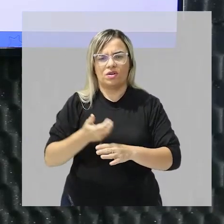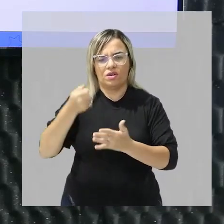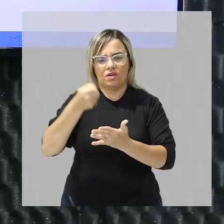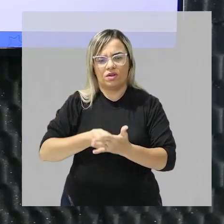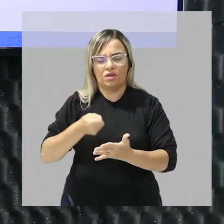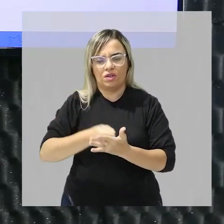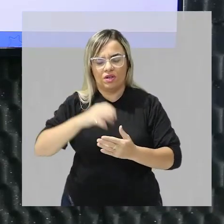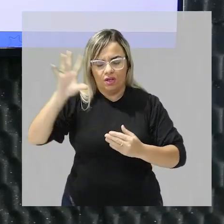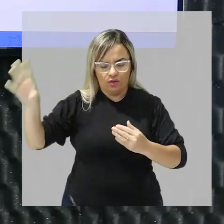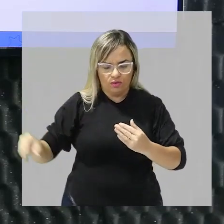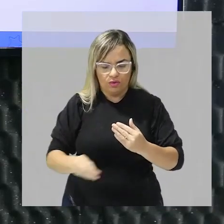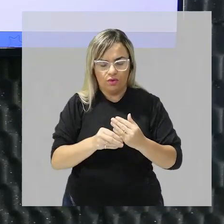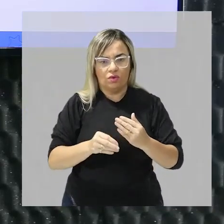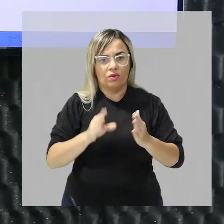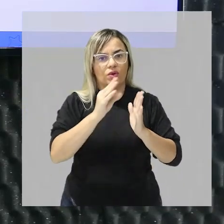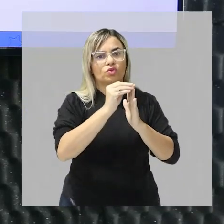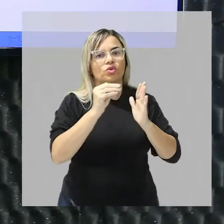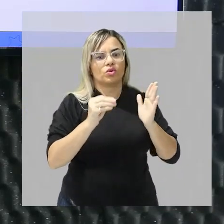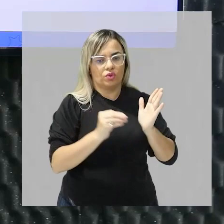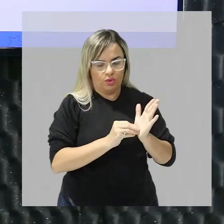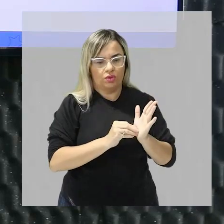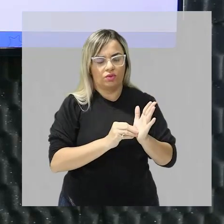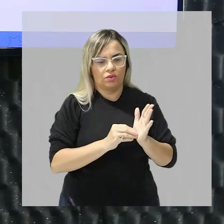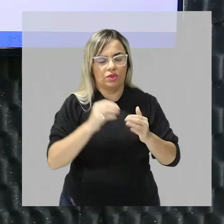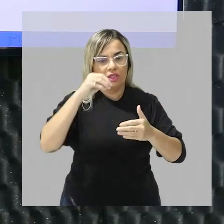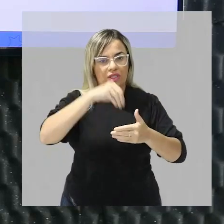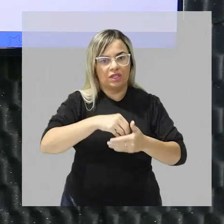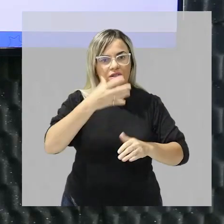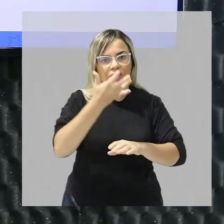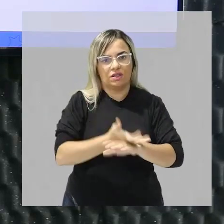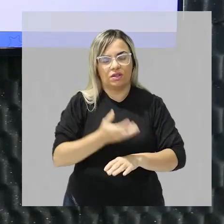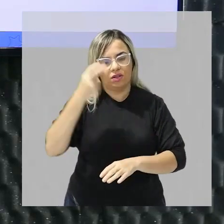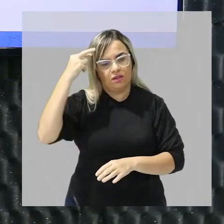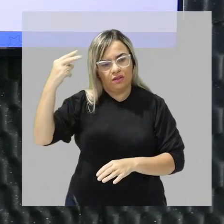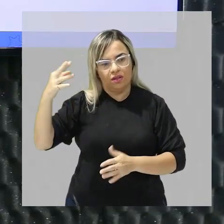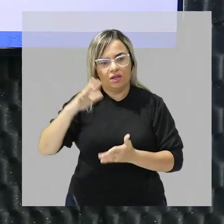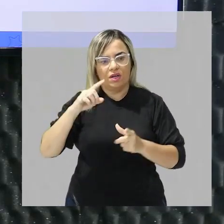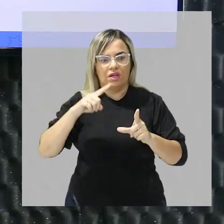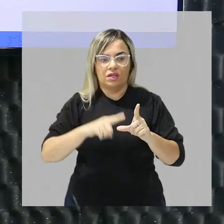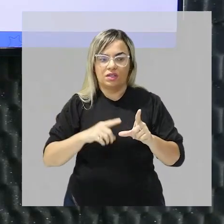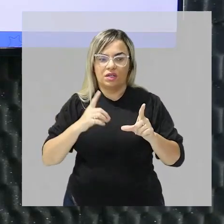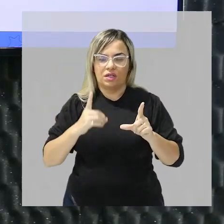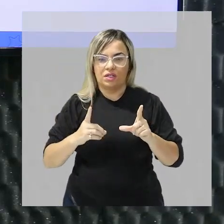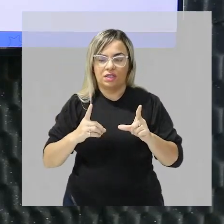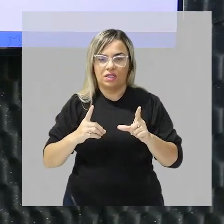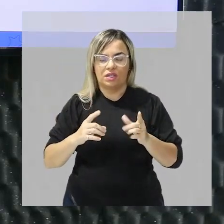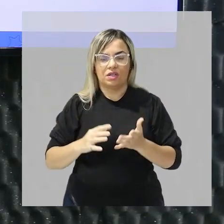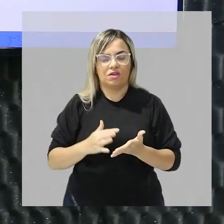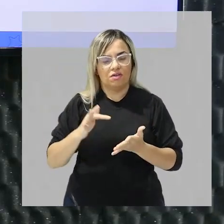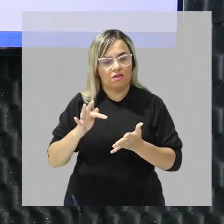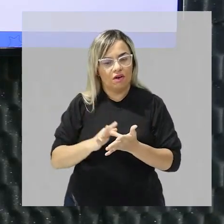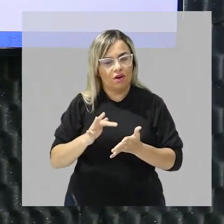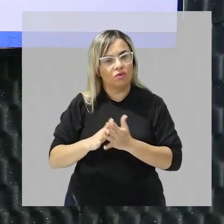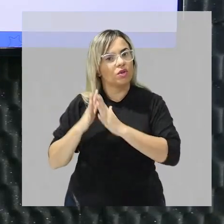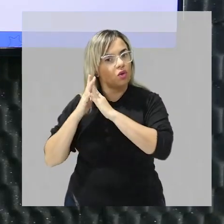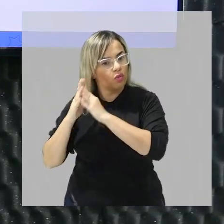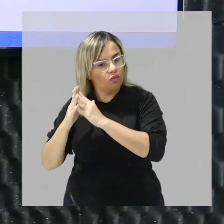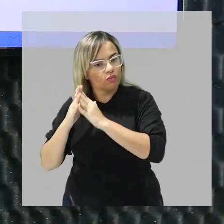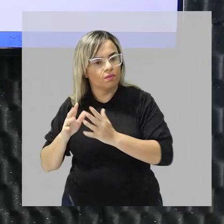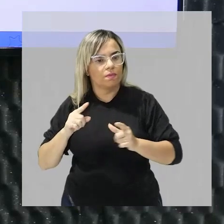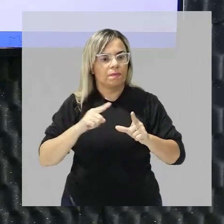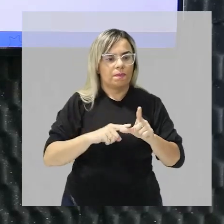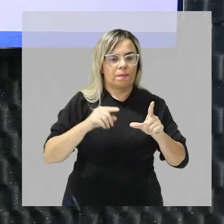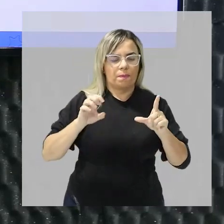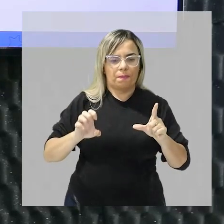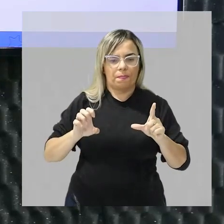ok? Não vai confundir uma coisa com a outra. A letra D é uma opção distratora. Letra E, a